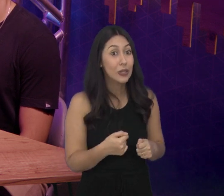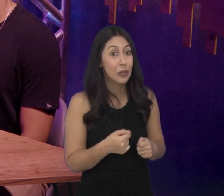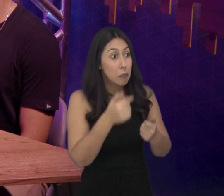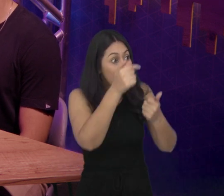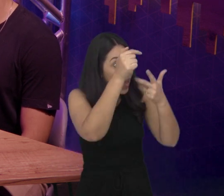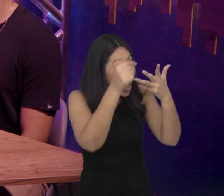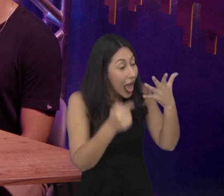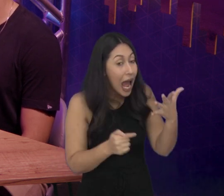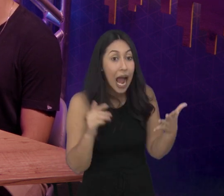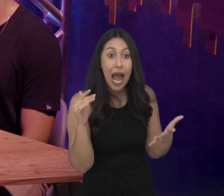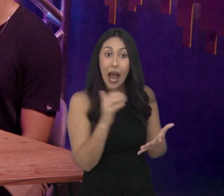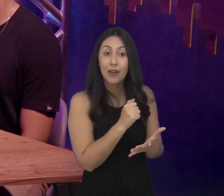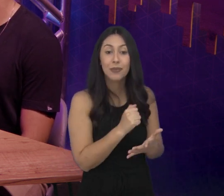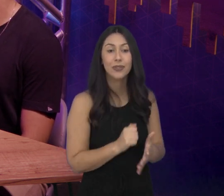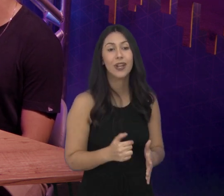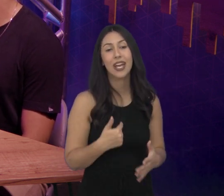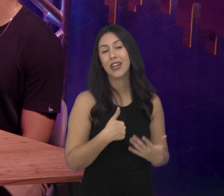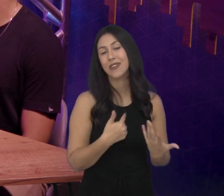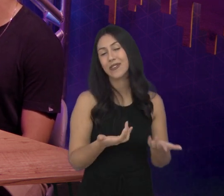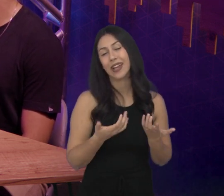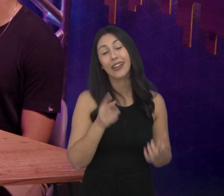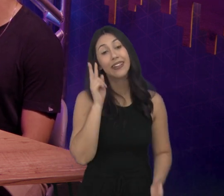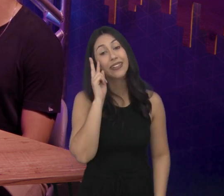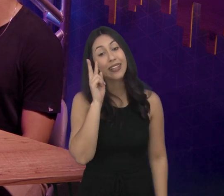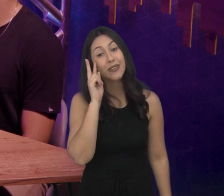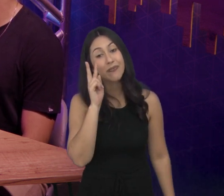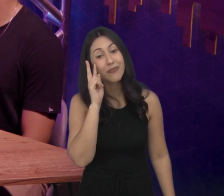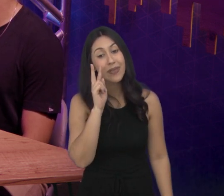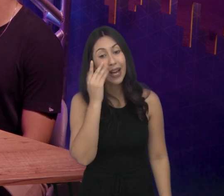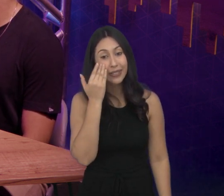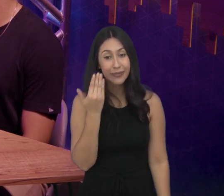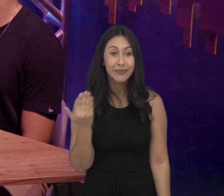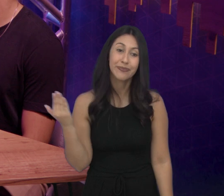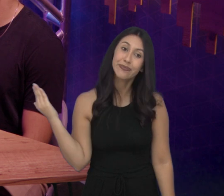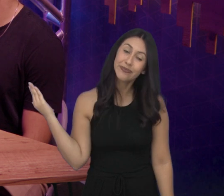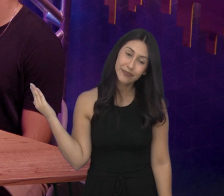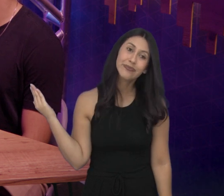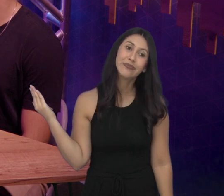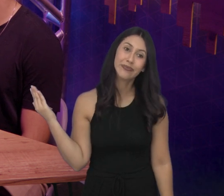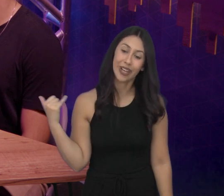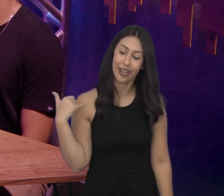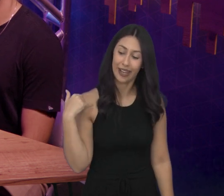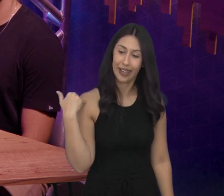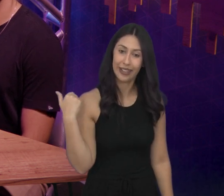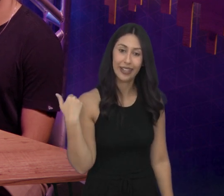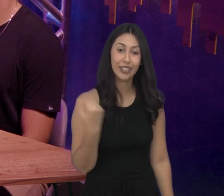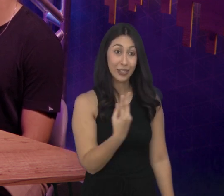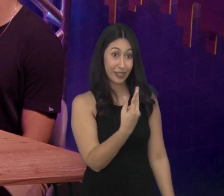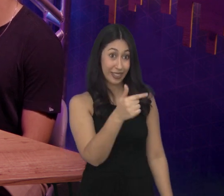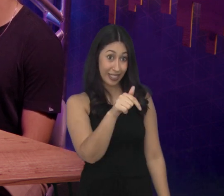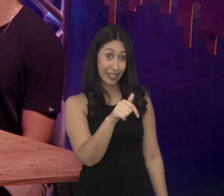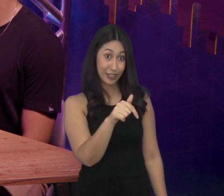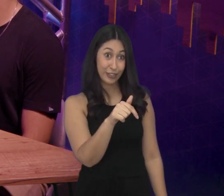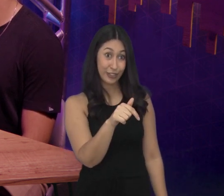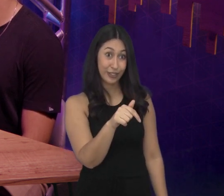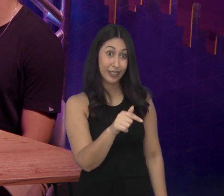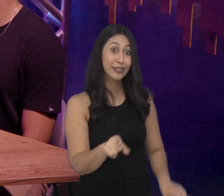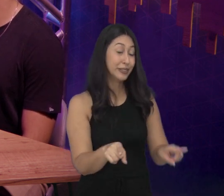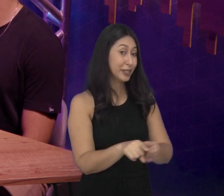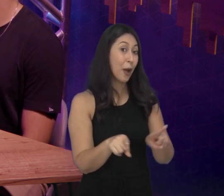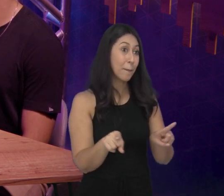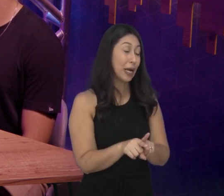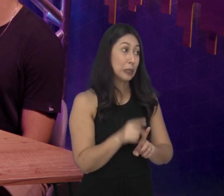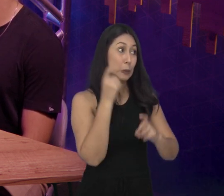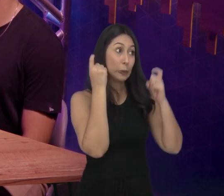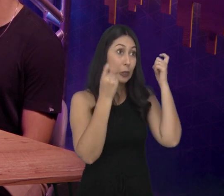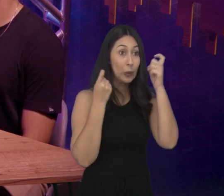falar bastante coisa, né? E eu só queria lembrar de Frances Ha, né? A gente tem a Frances, que ela tem 27 anos e ela também é uma pessoa que tá